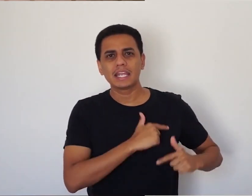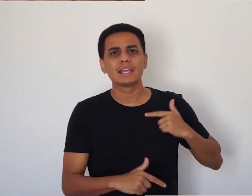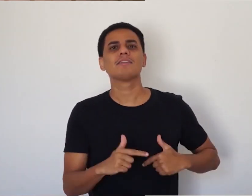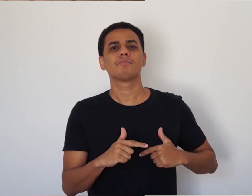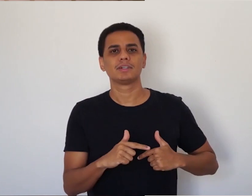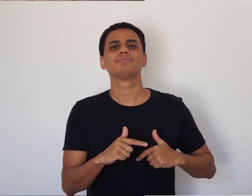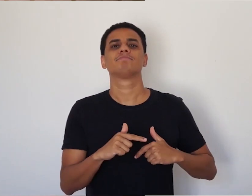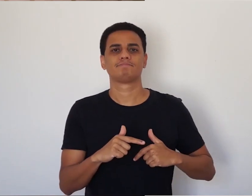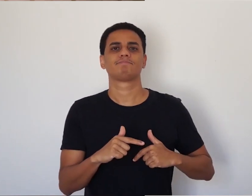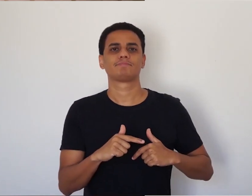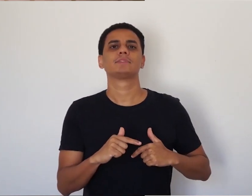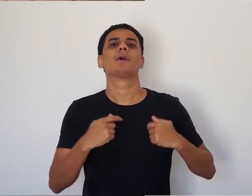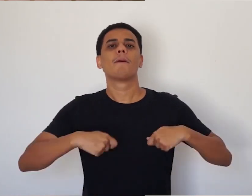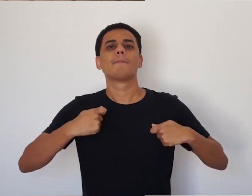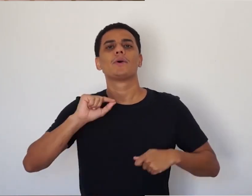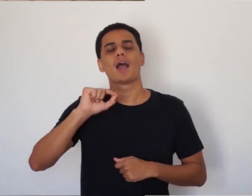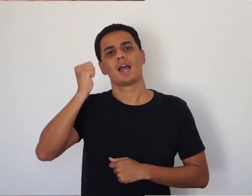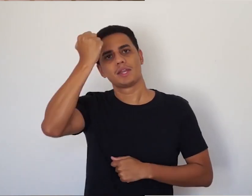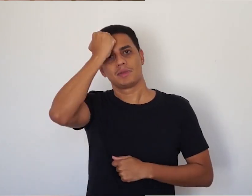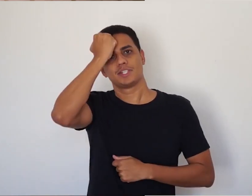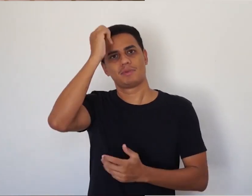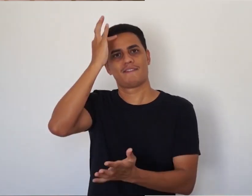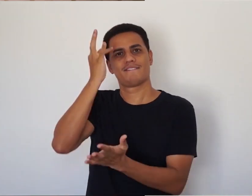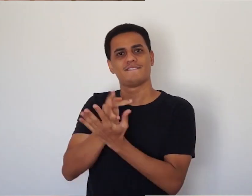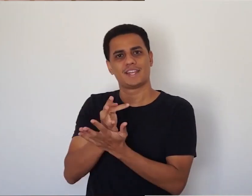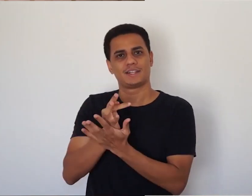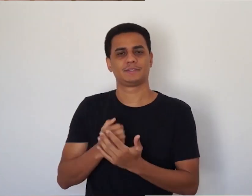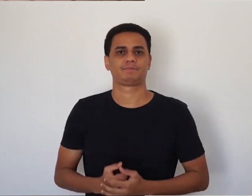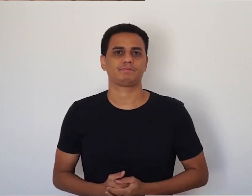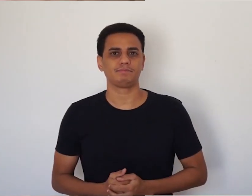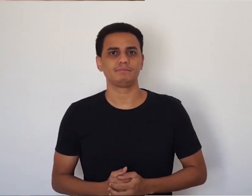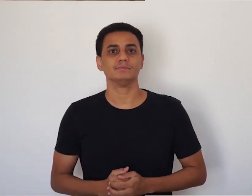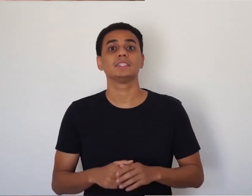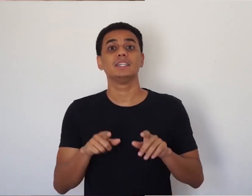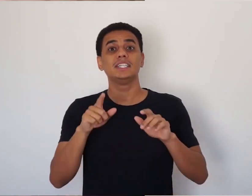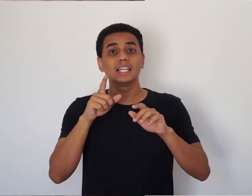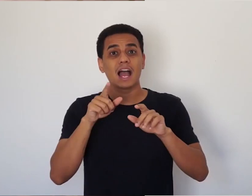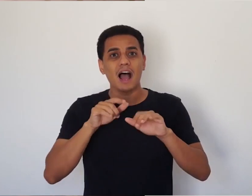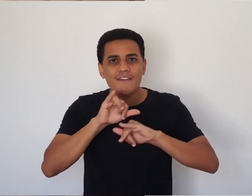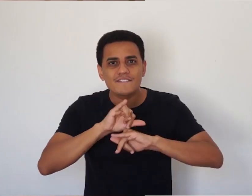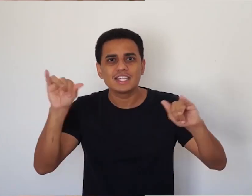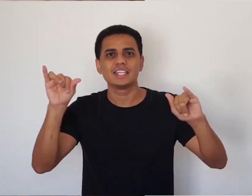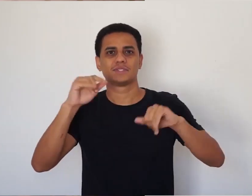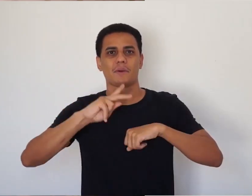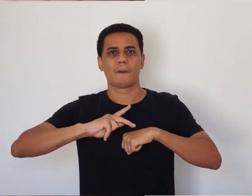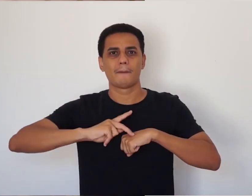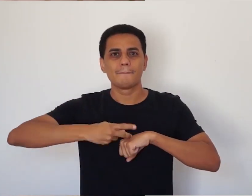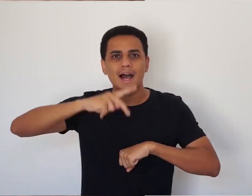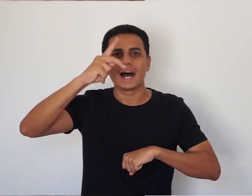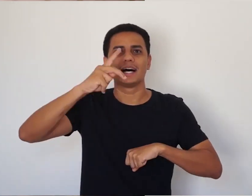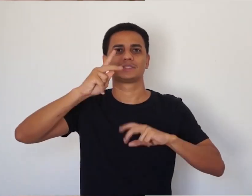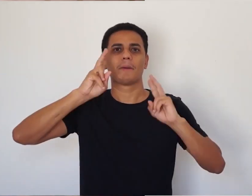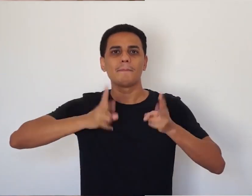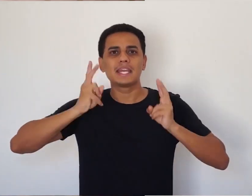todo o pecado. Isso acontece pelo arrependimento e fé no sacrifício de Cristo. Mas esta mensagem da Páscoa acontecendo em meio